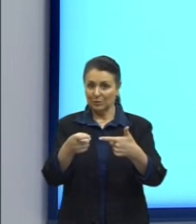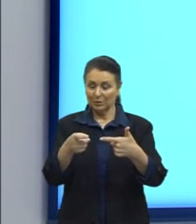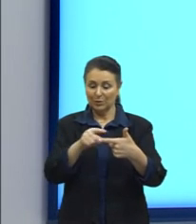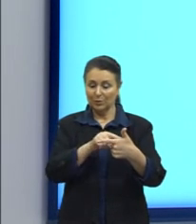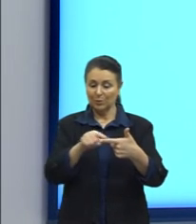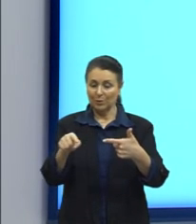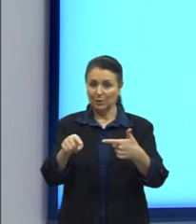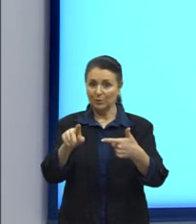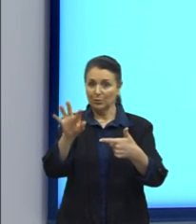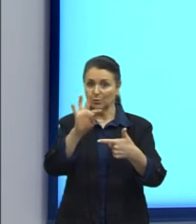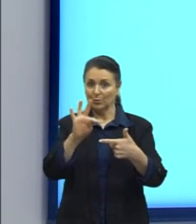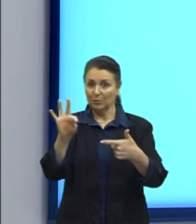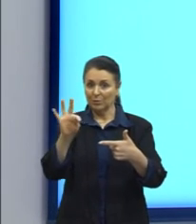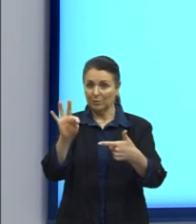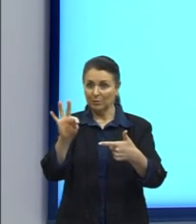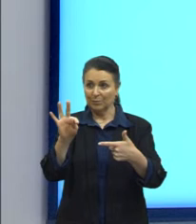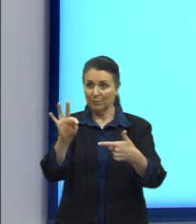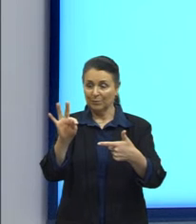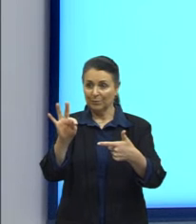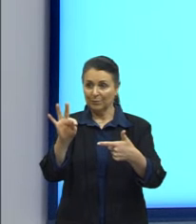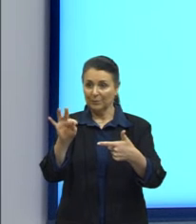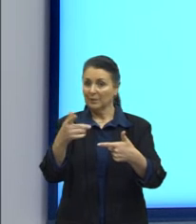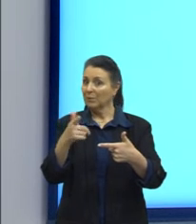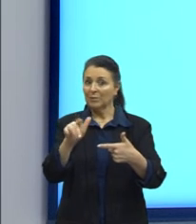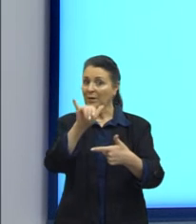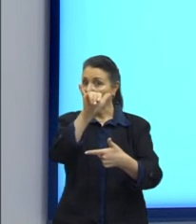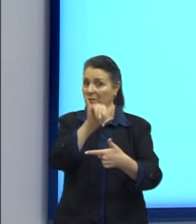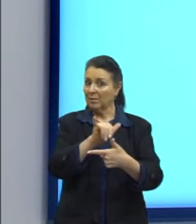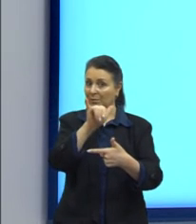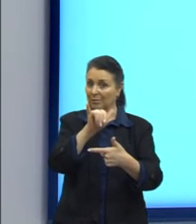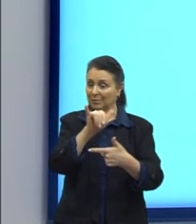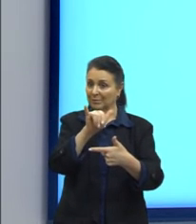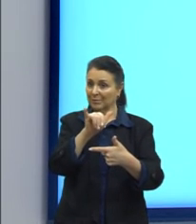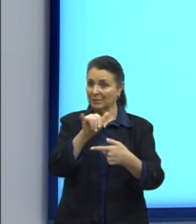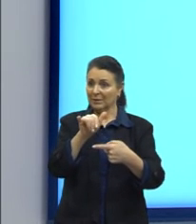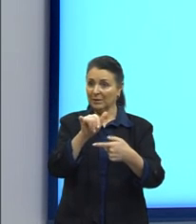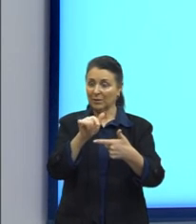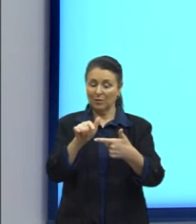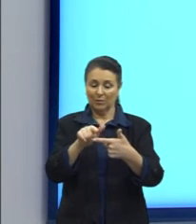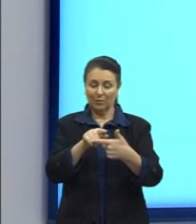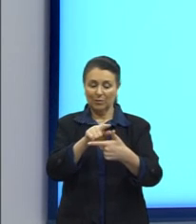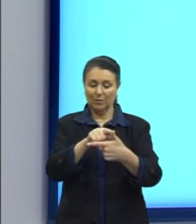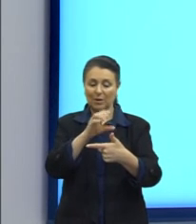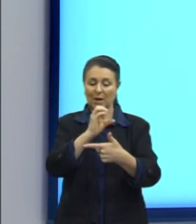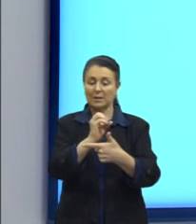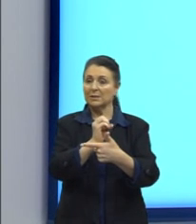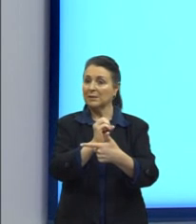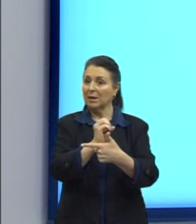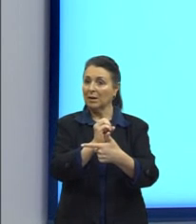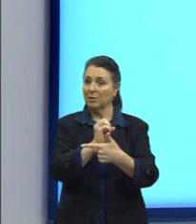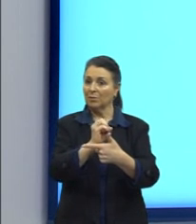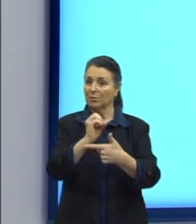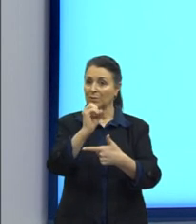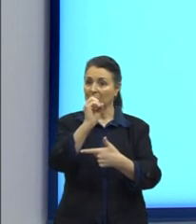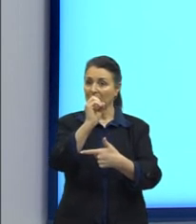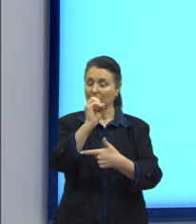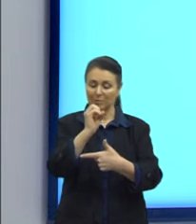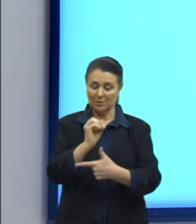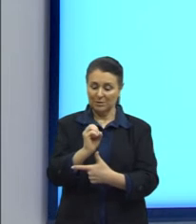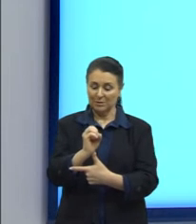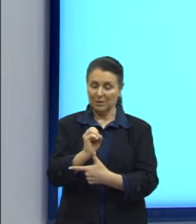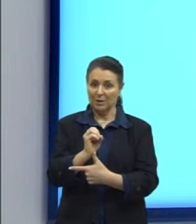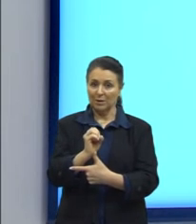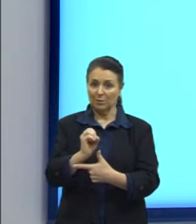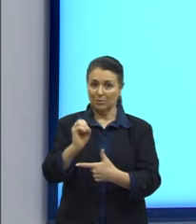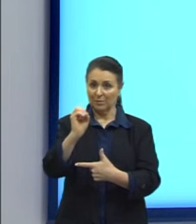vejam que aqui a gente não tá colocando o eixo do Y tá e aqui a gente bota né zero graus o zero